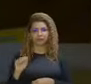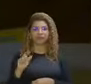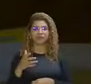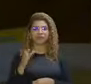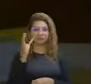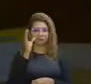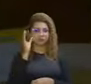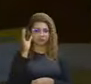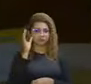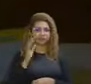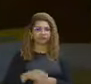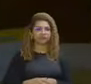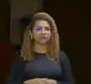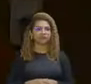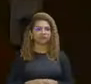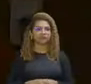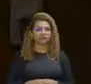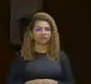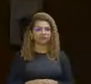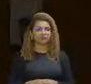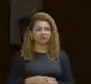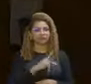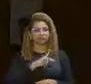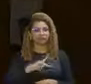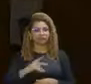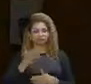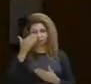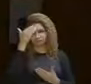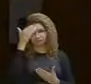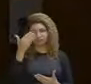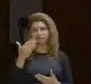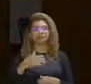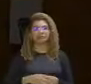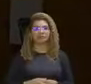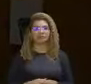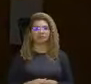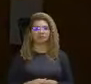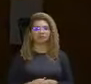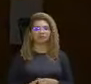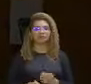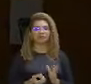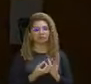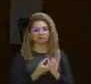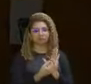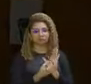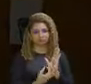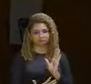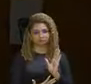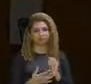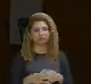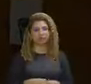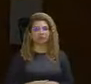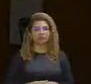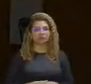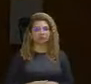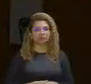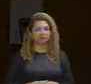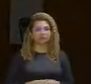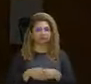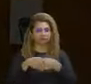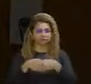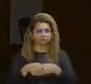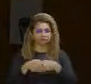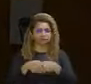Excelência está com a palavra. Obrigado, senhor presidente. Senhor presidente, eminentes pares, doutora procuradora regional.